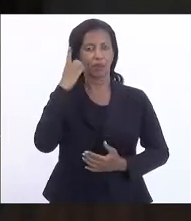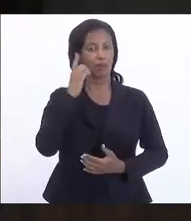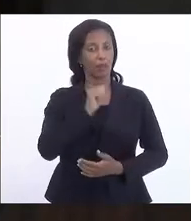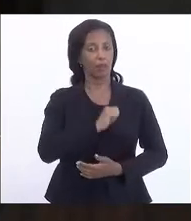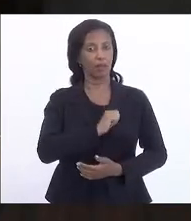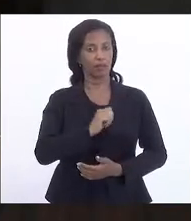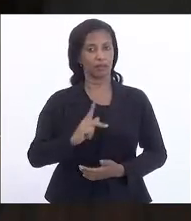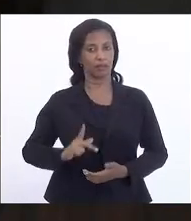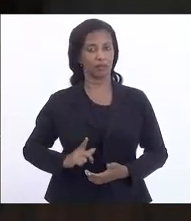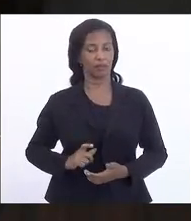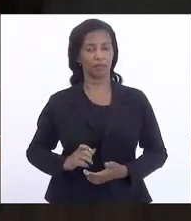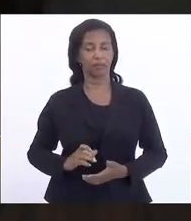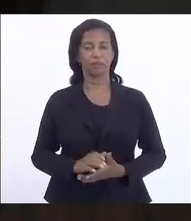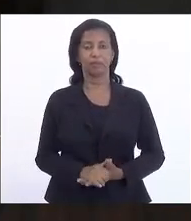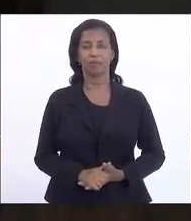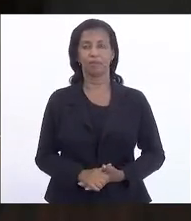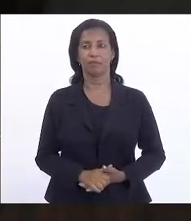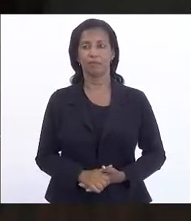Siciliano.